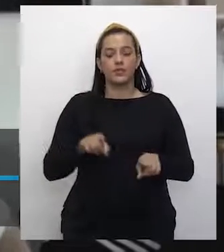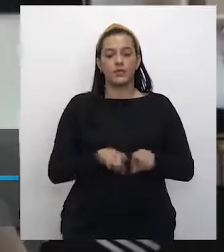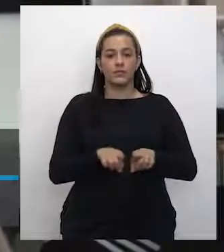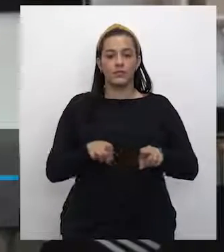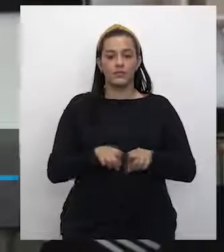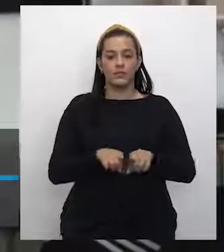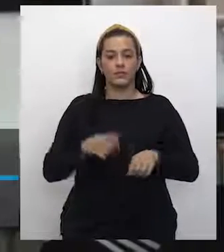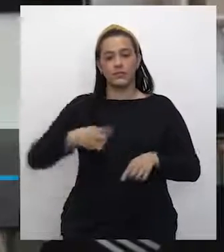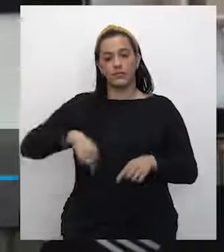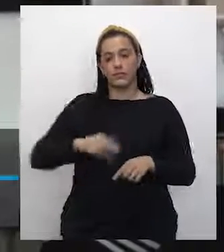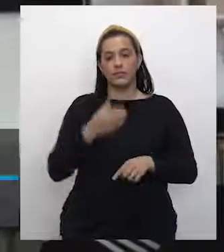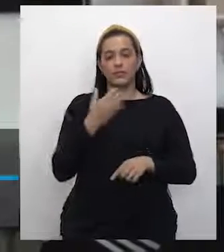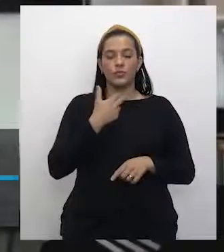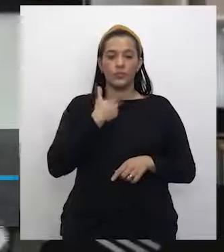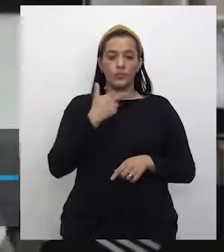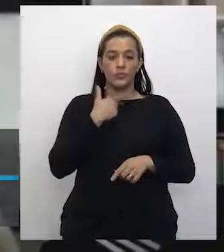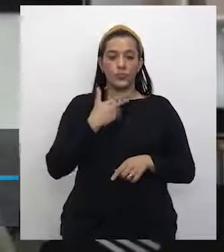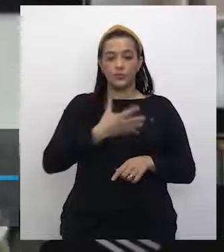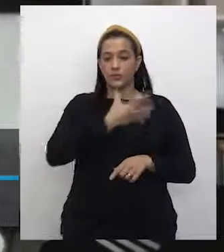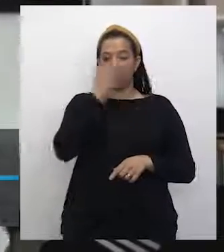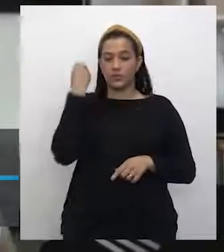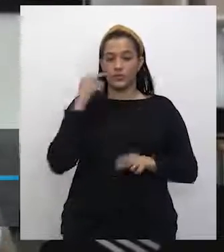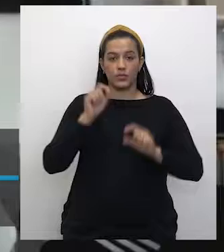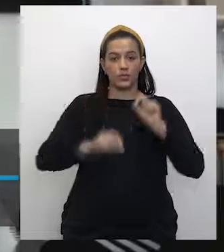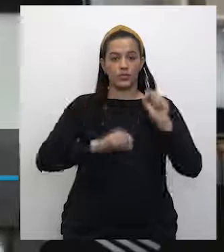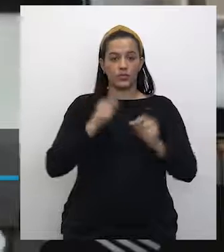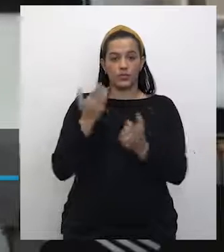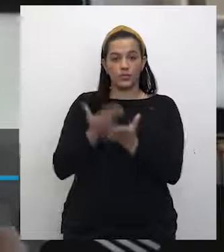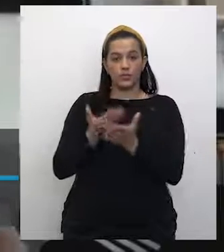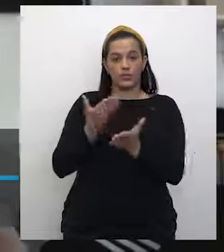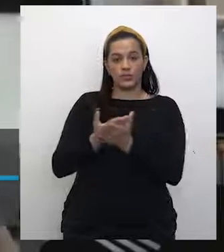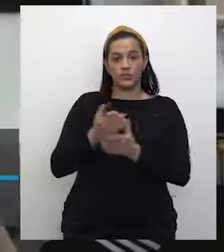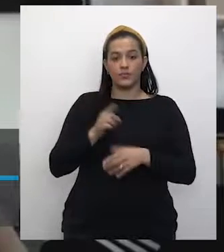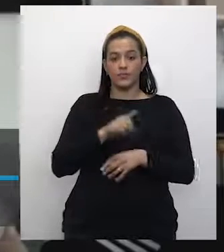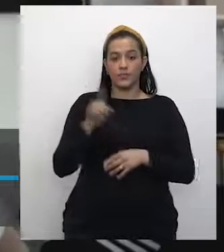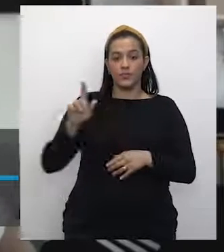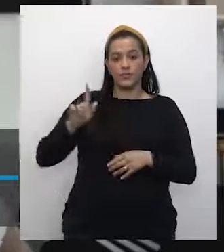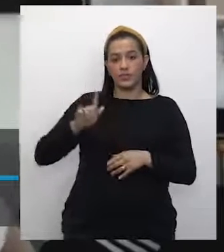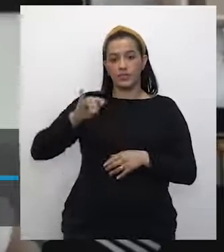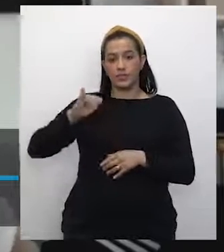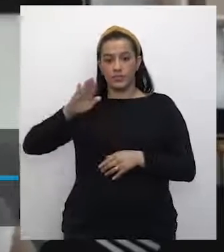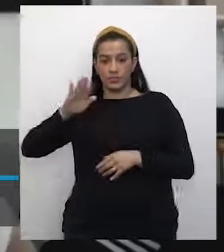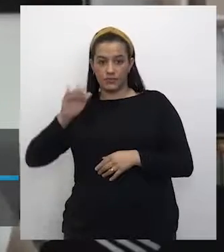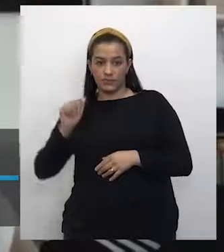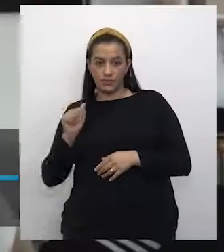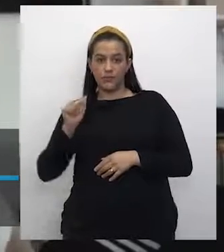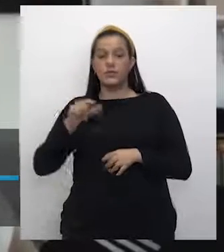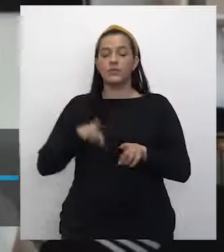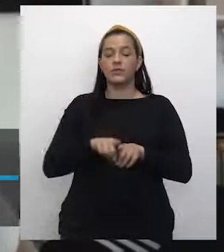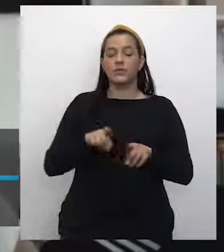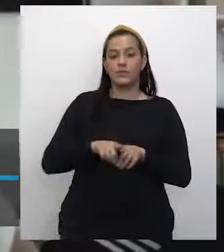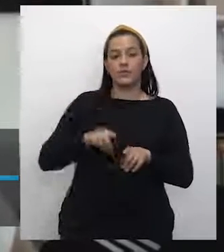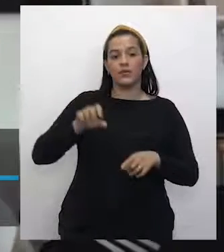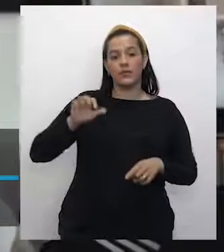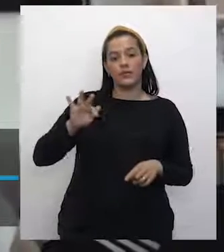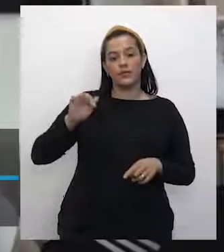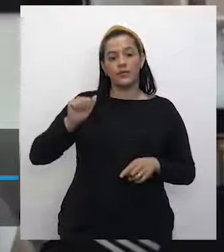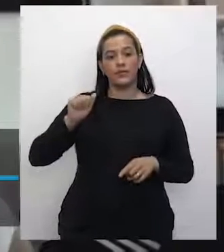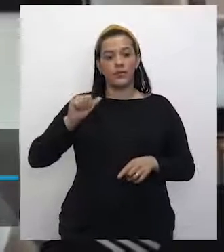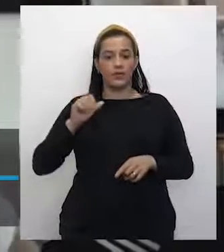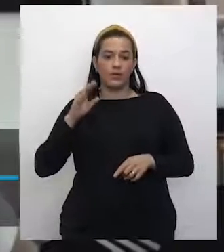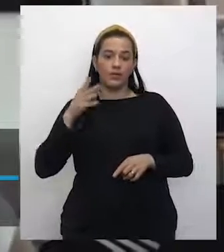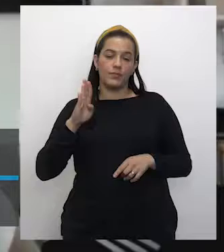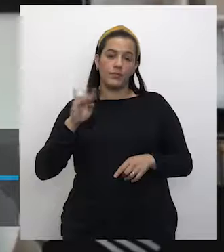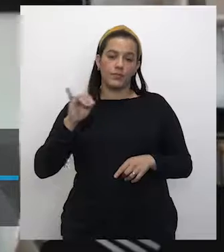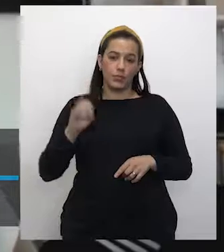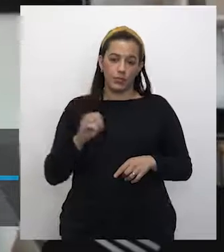também, a gente não pode esquecer de uma aula do professor Fábio e do professor Giba lá atrás, que era sobre energia